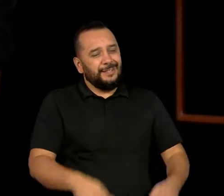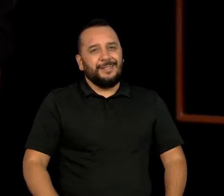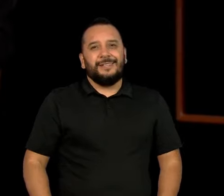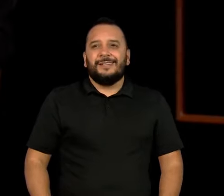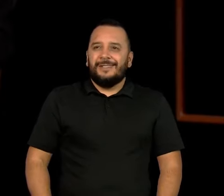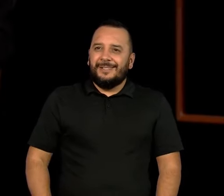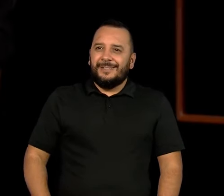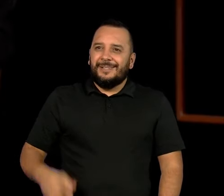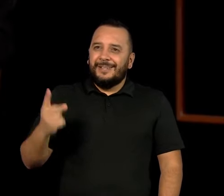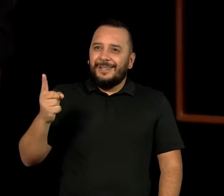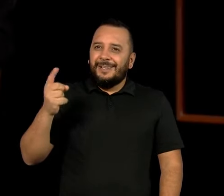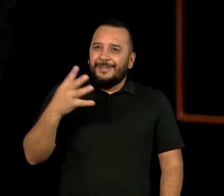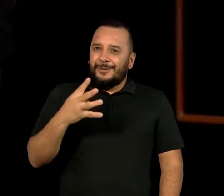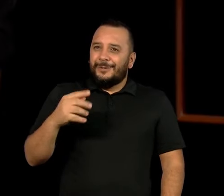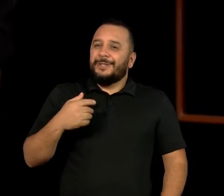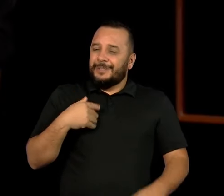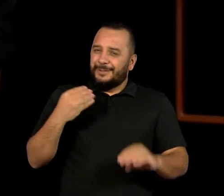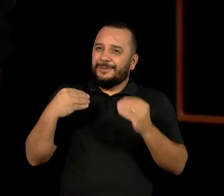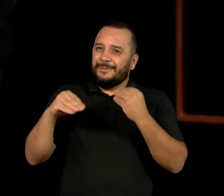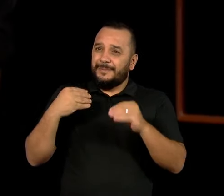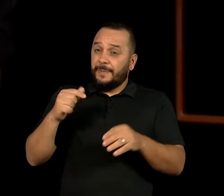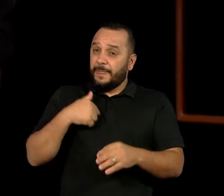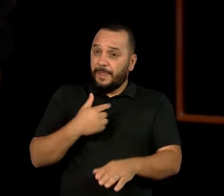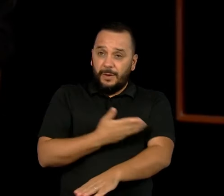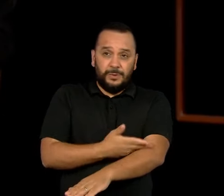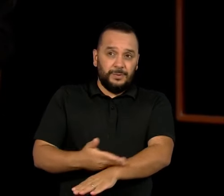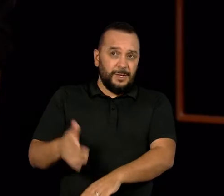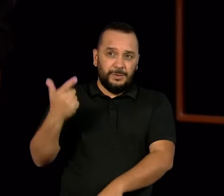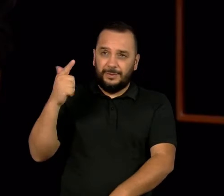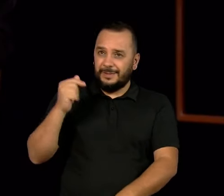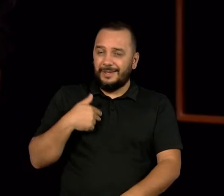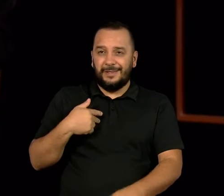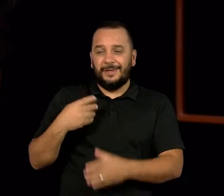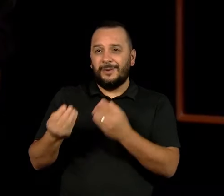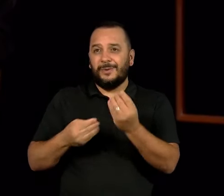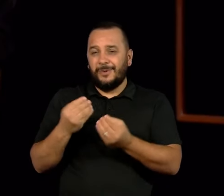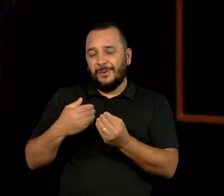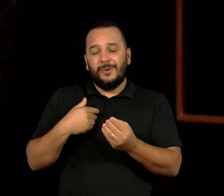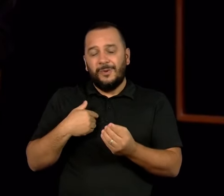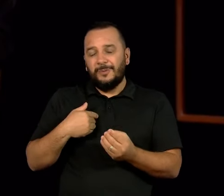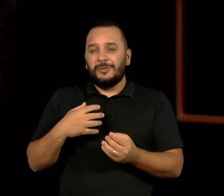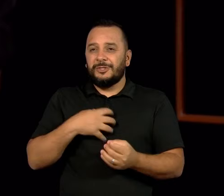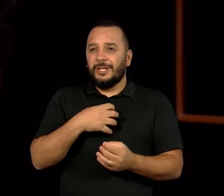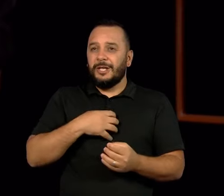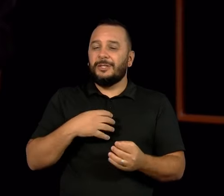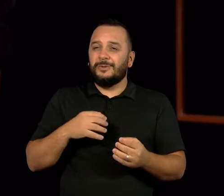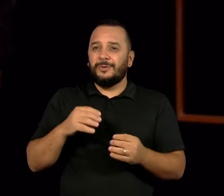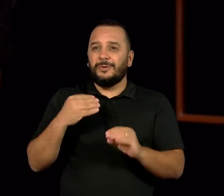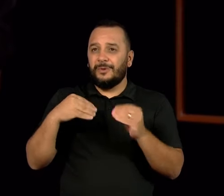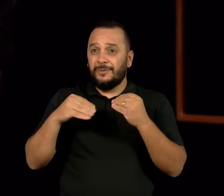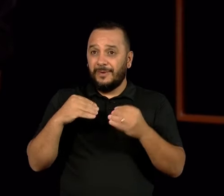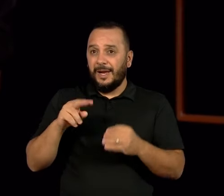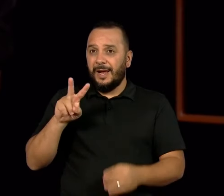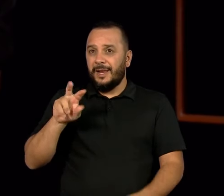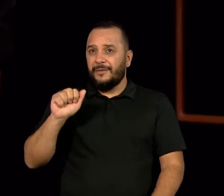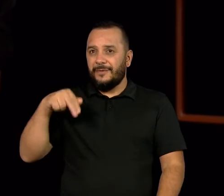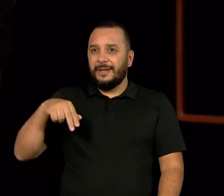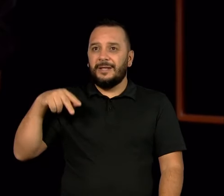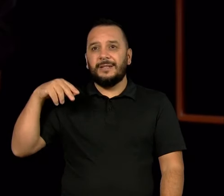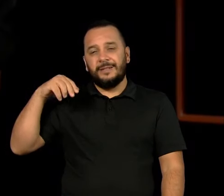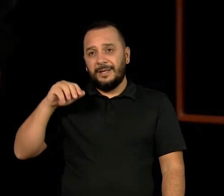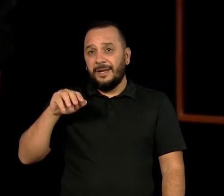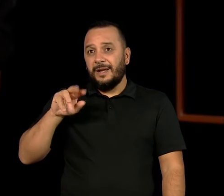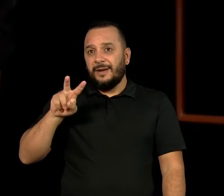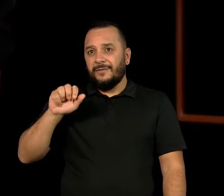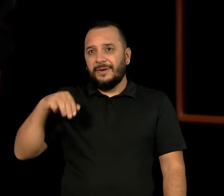Foram 14 novelas. Eu me lembro que eu não estava acostumado com o ritmo da novela. Em Vamp, que foi a primeira novela, eu escrevia